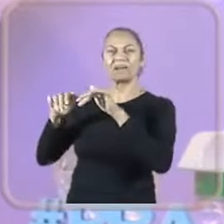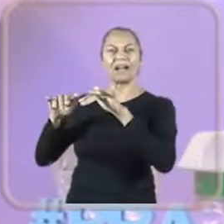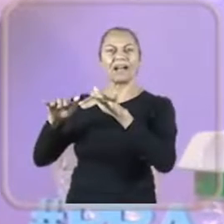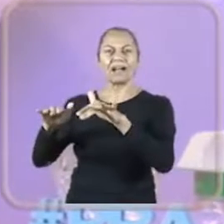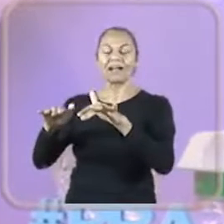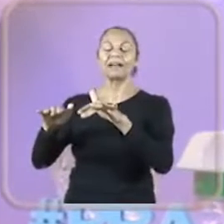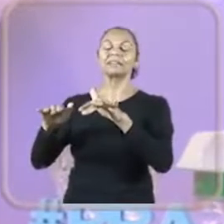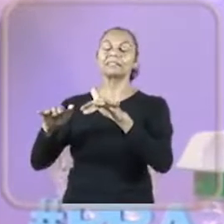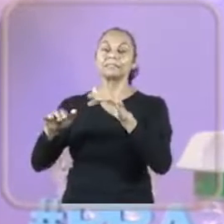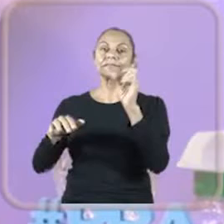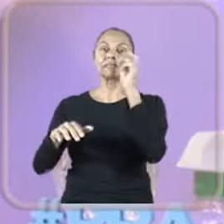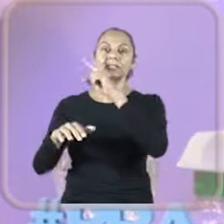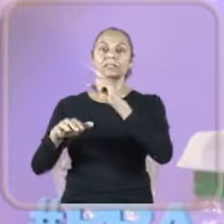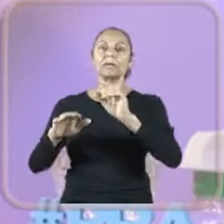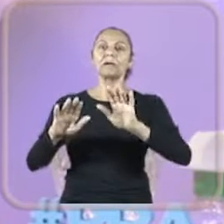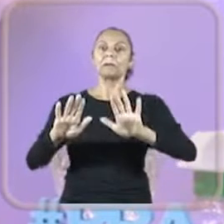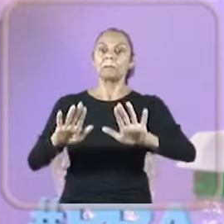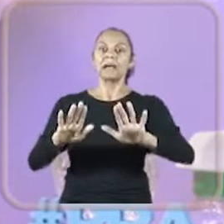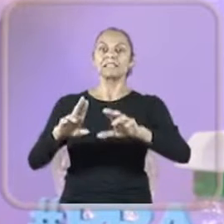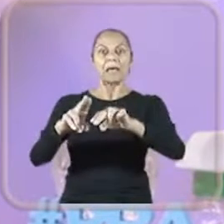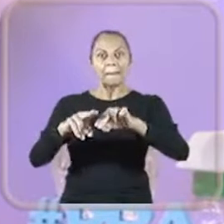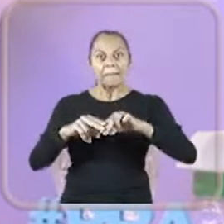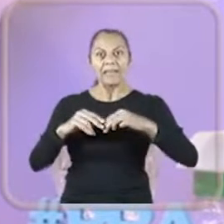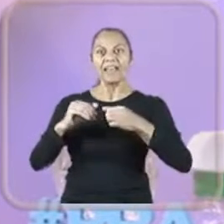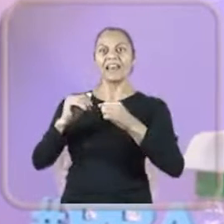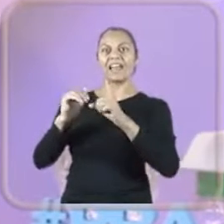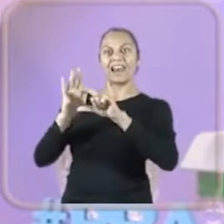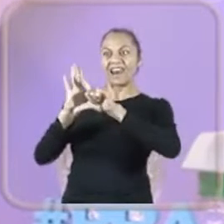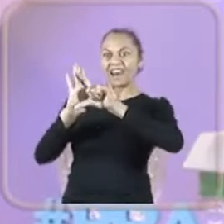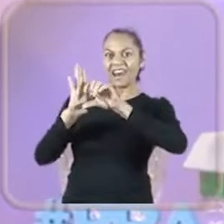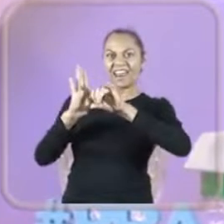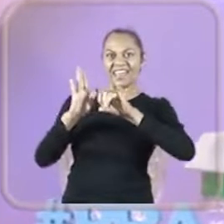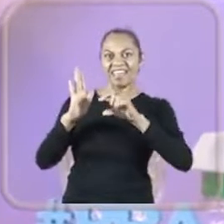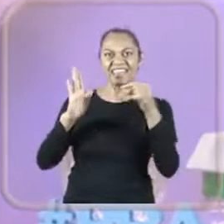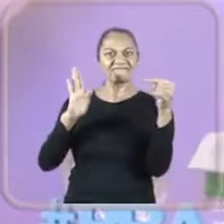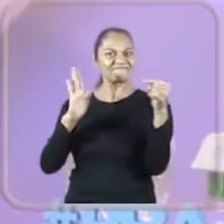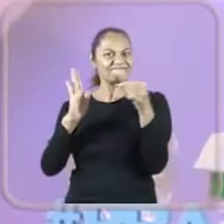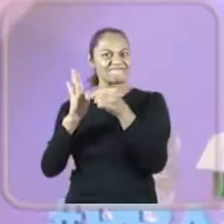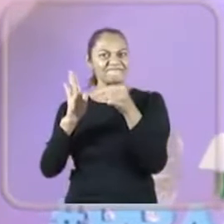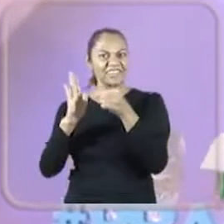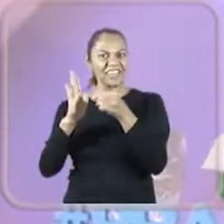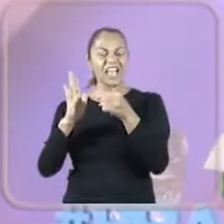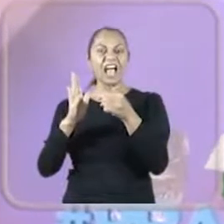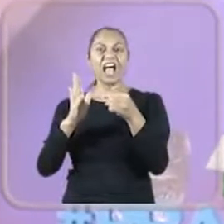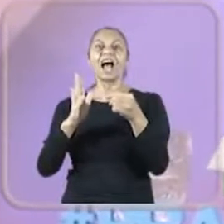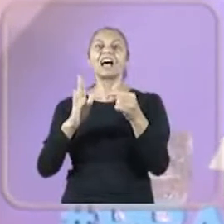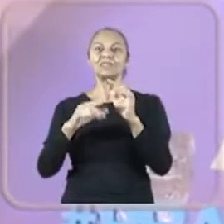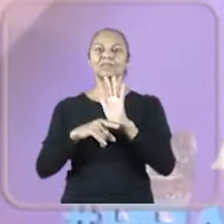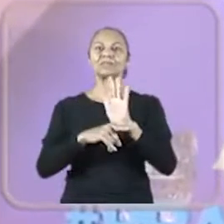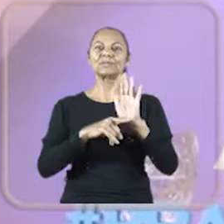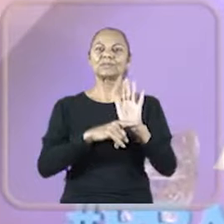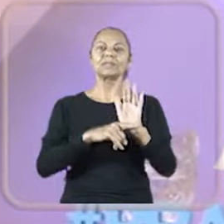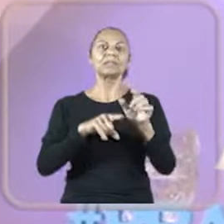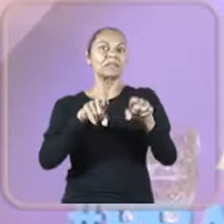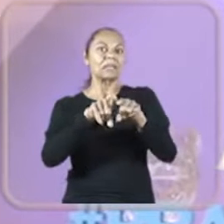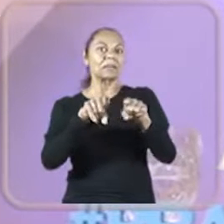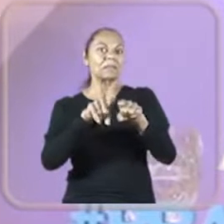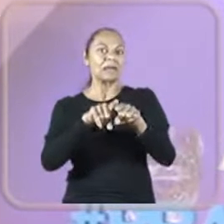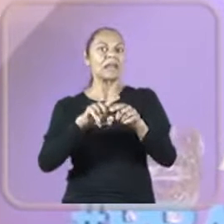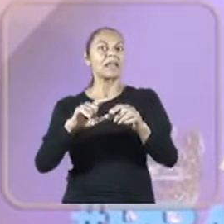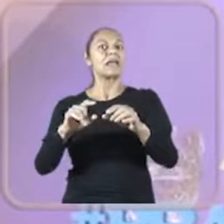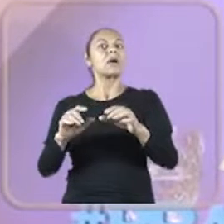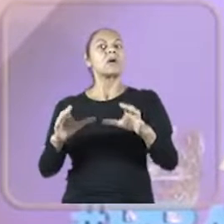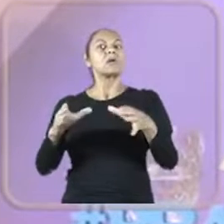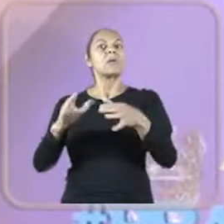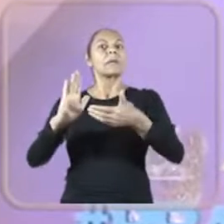meio dessa lei, né, o qual a gente fica muito feliz ao nosso prefeito e à Câmara de Vereadores por terem aprovado e o nosso prefeito